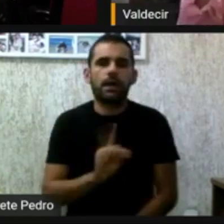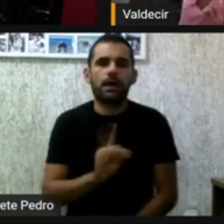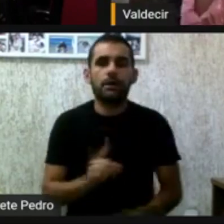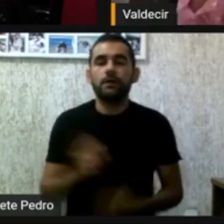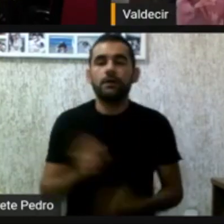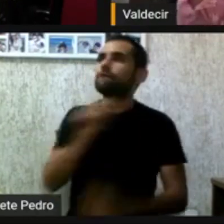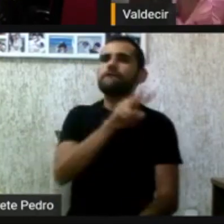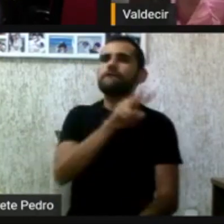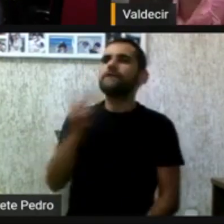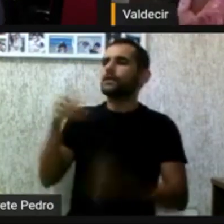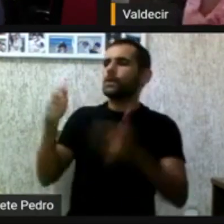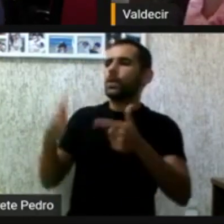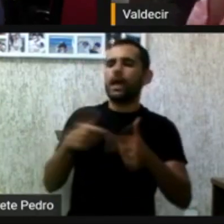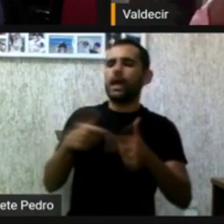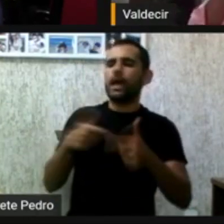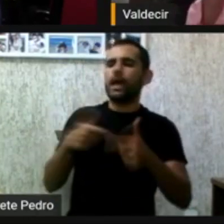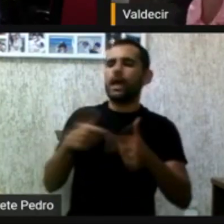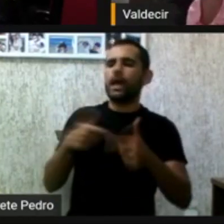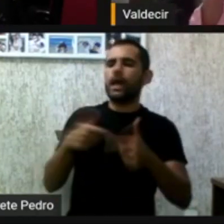vê